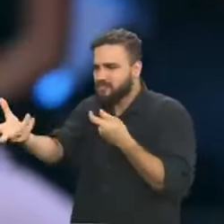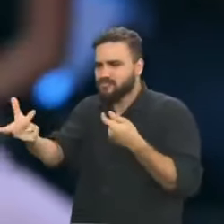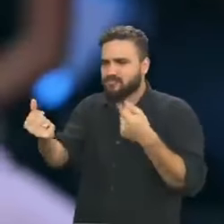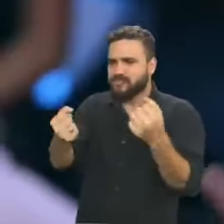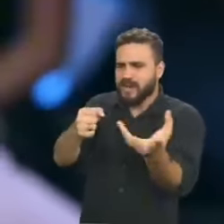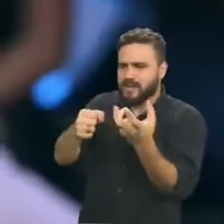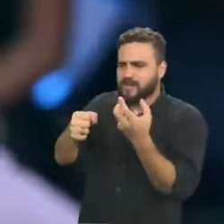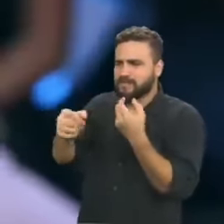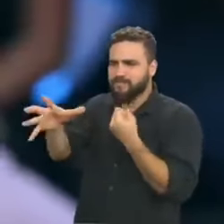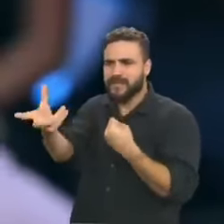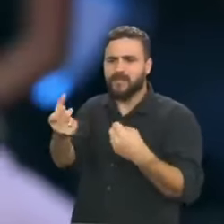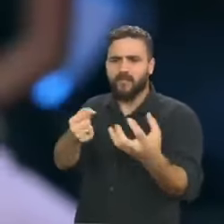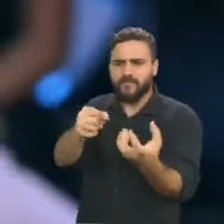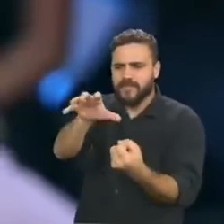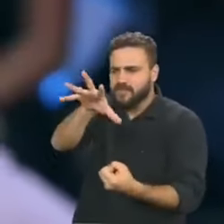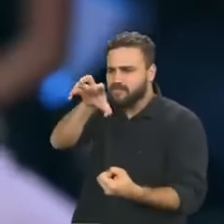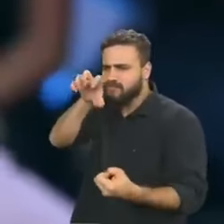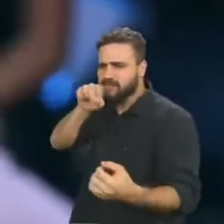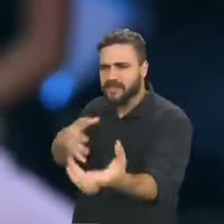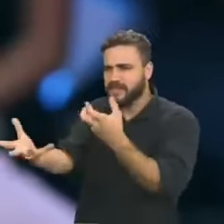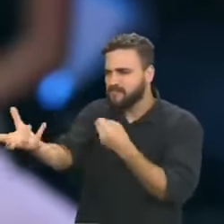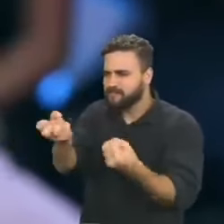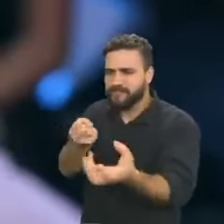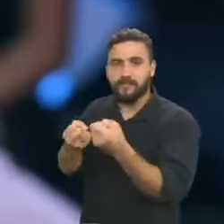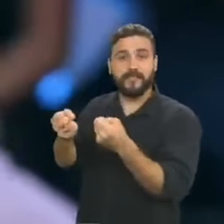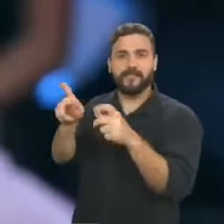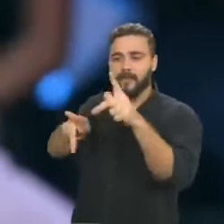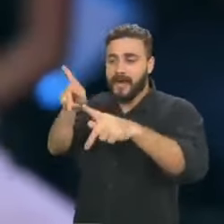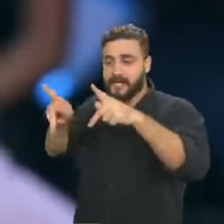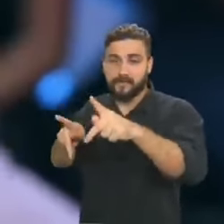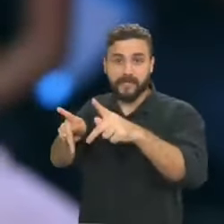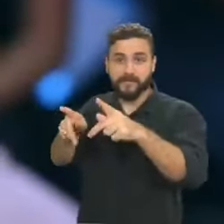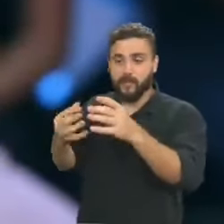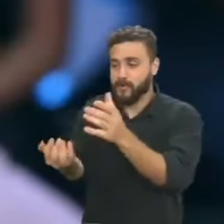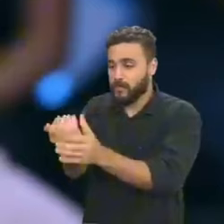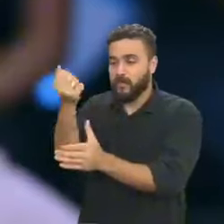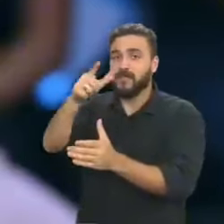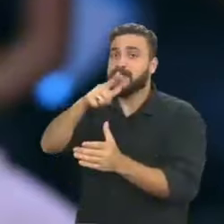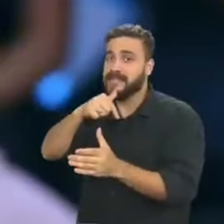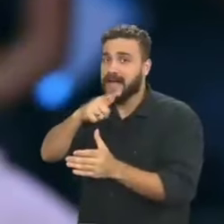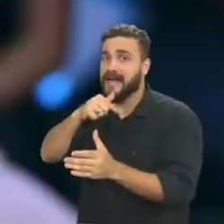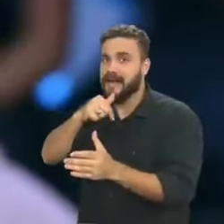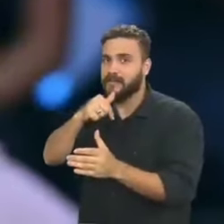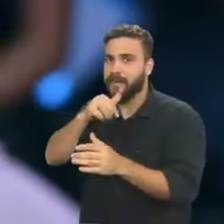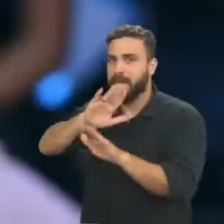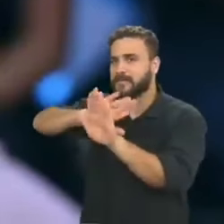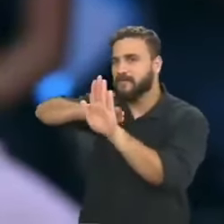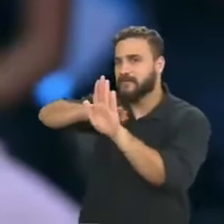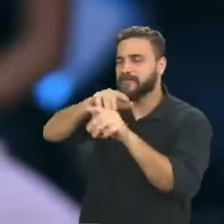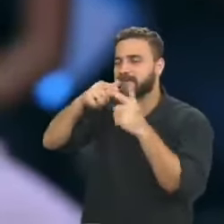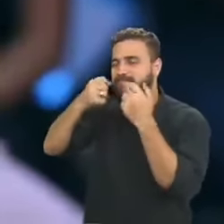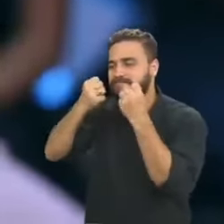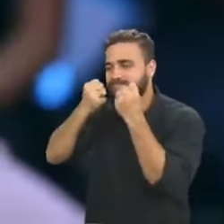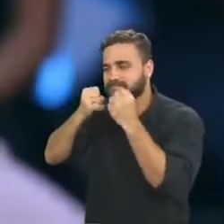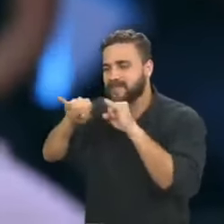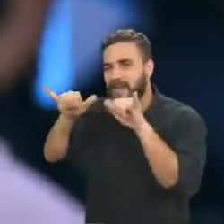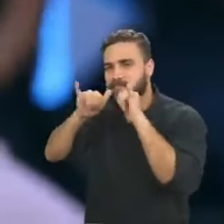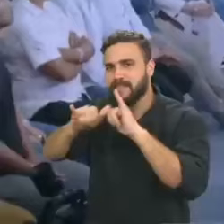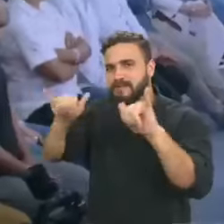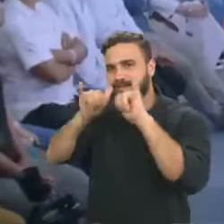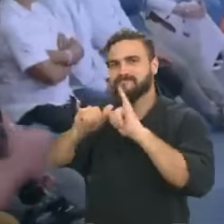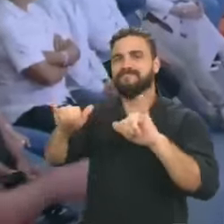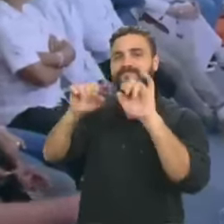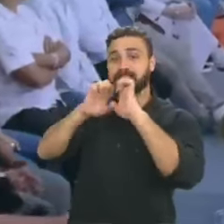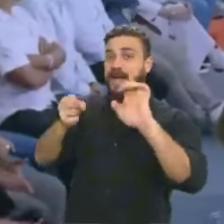evangelho para lugares desafiadores. Né? Então, a carreta palco hoje ela é essencial para a gente conseguir avançar com as missões, não só